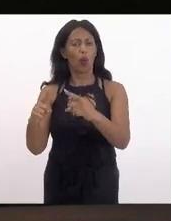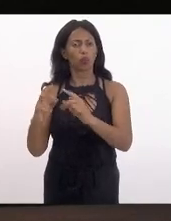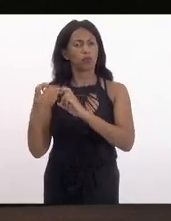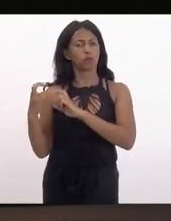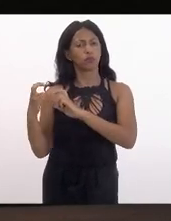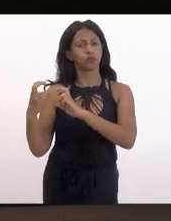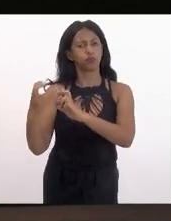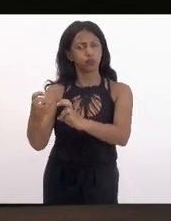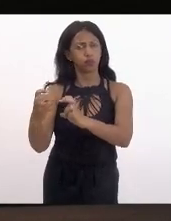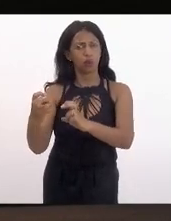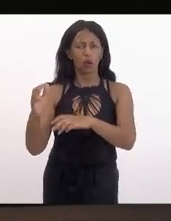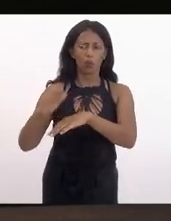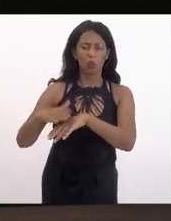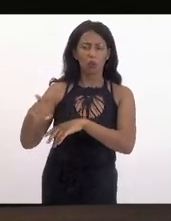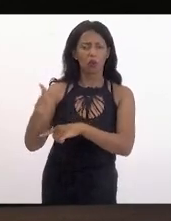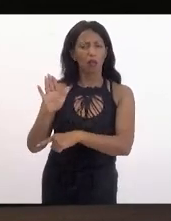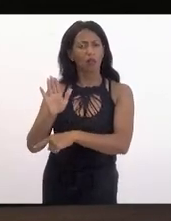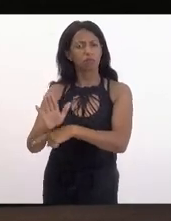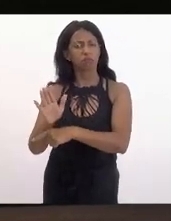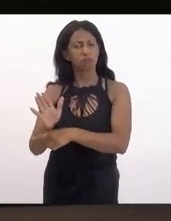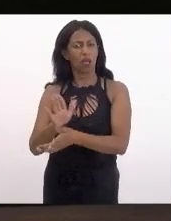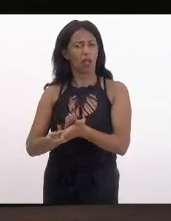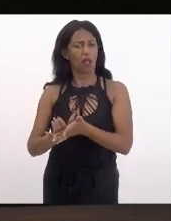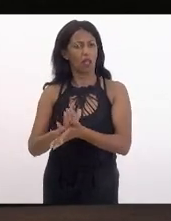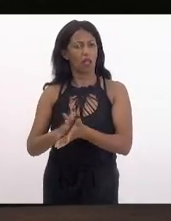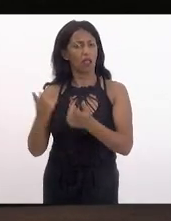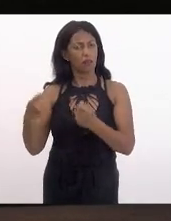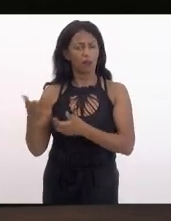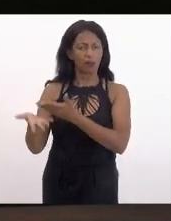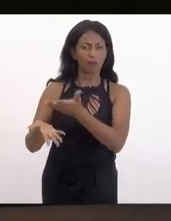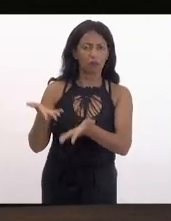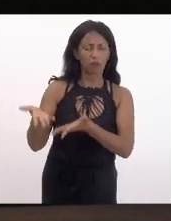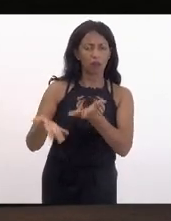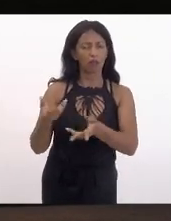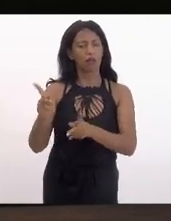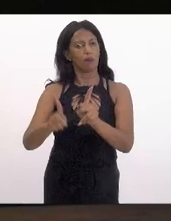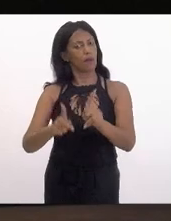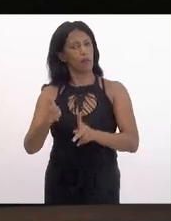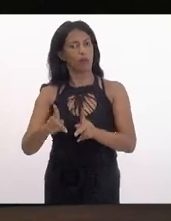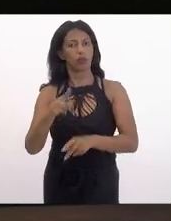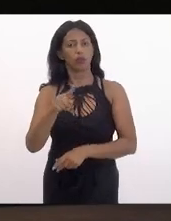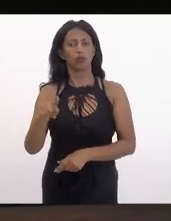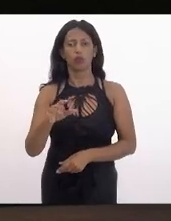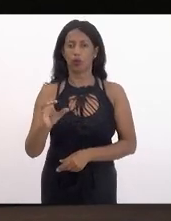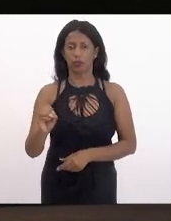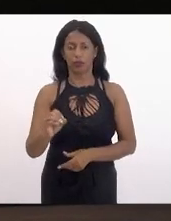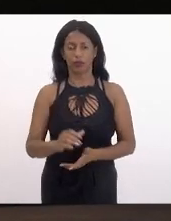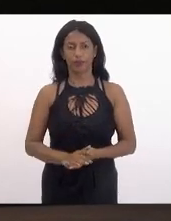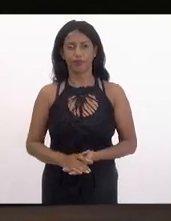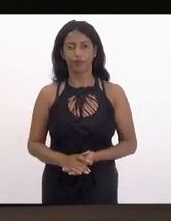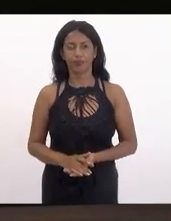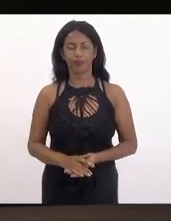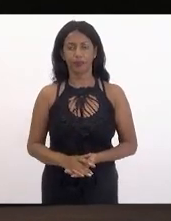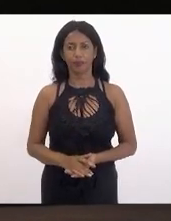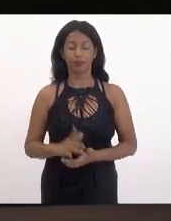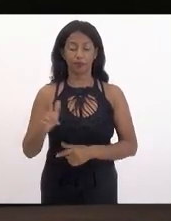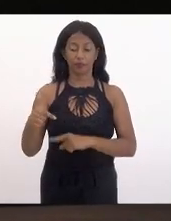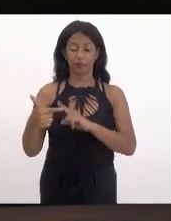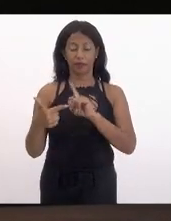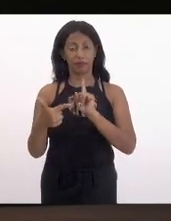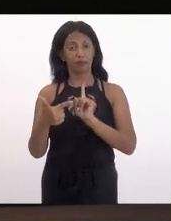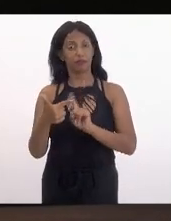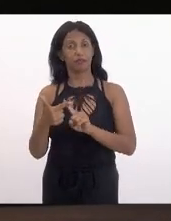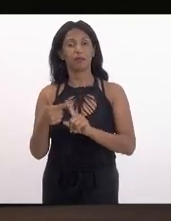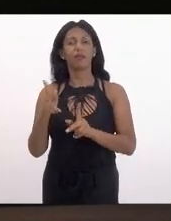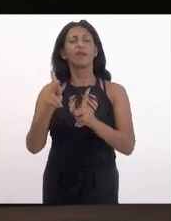SuperVia por ela não tá prestando o serviço que deveria tratar para a população Zona Leste a minha segunda